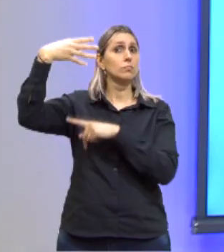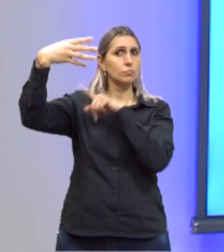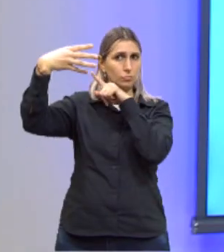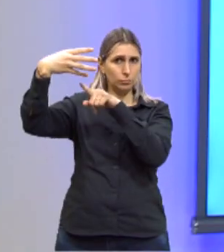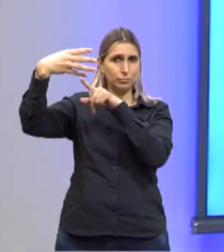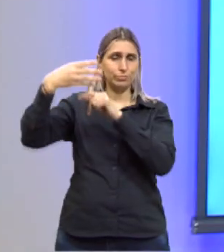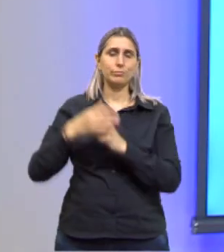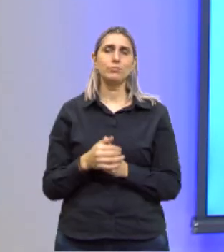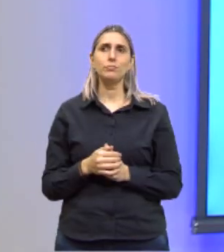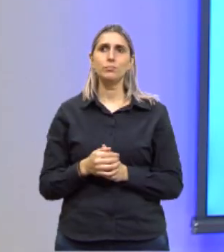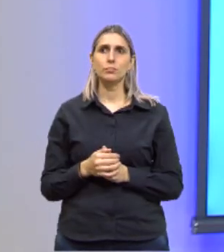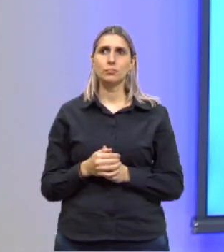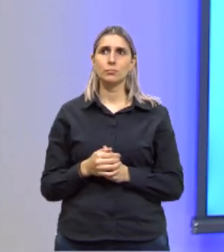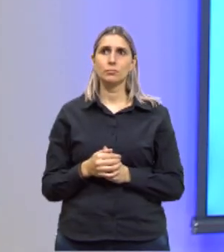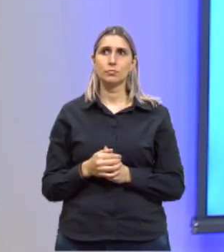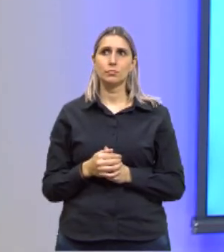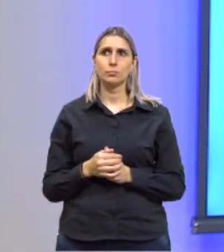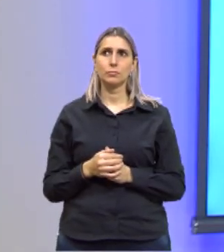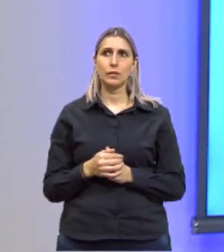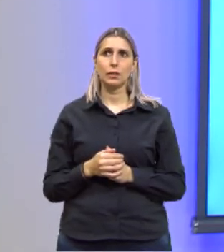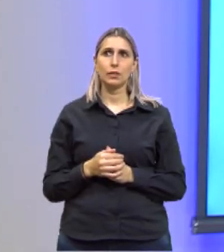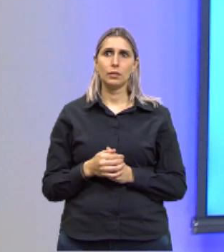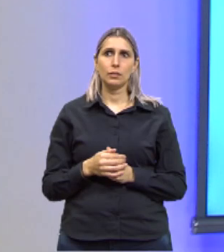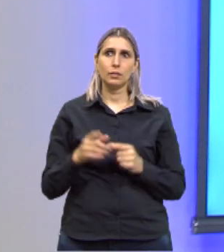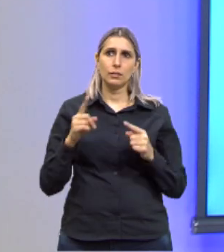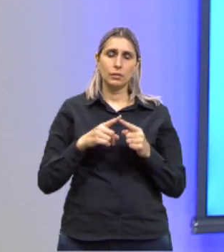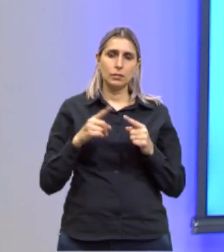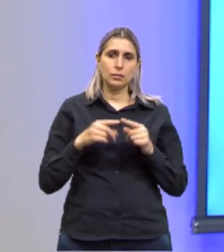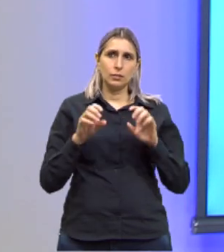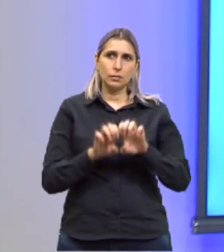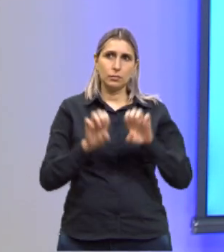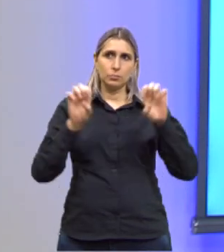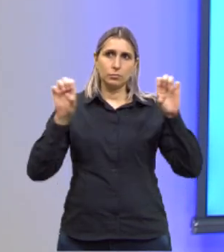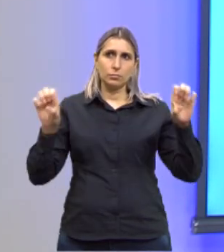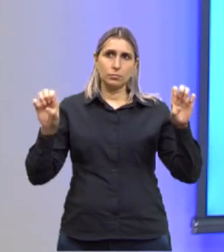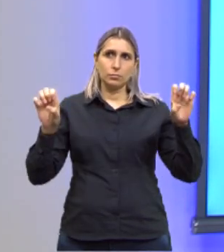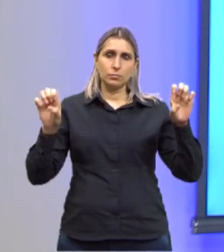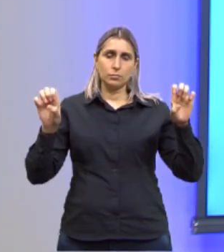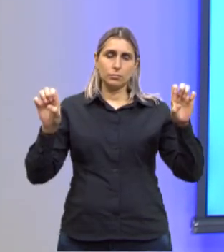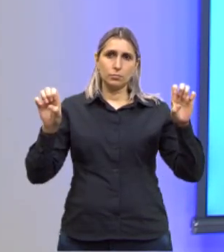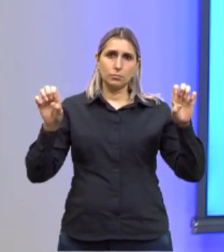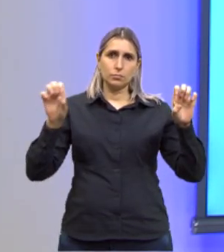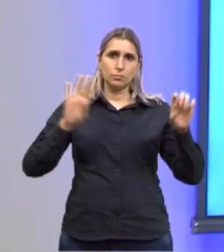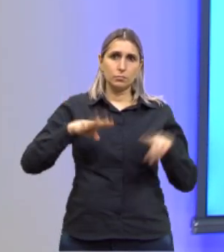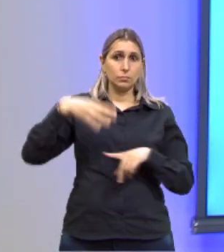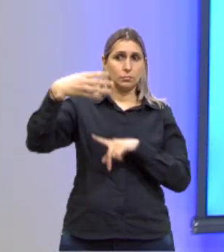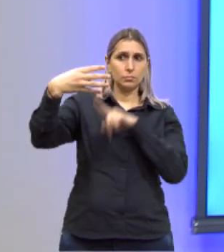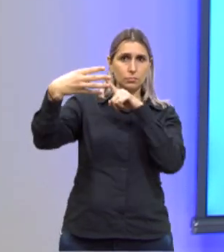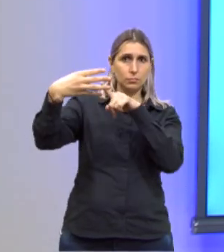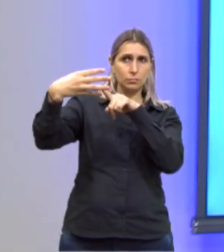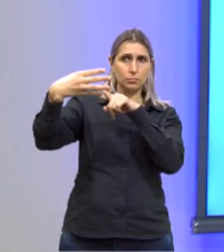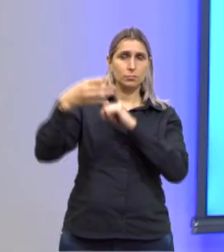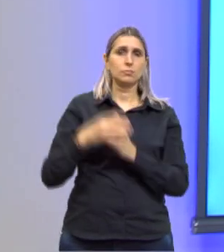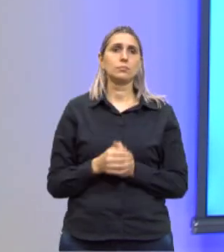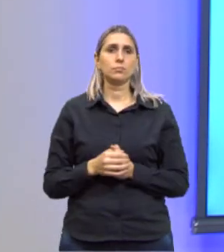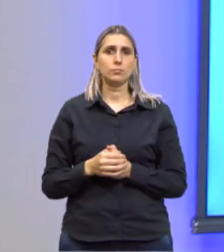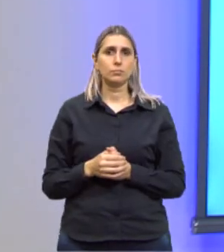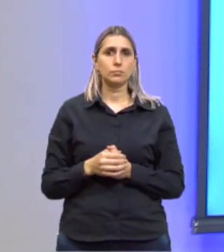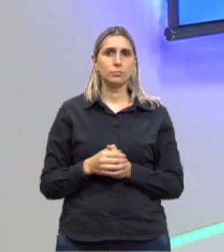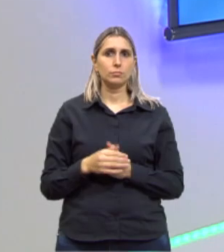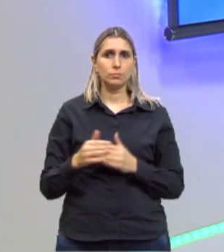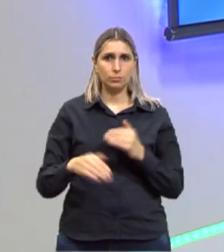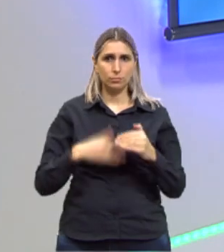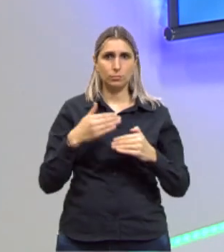4. Isso aí. Então, que tipo de equação é uma equação biquadrada? Observe, toda